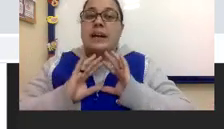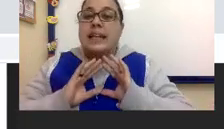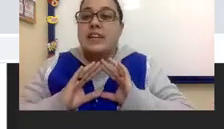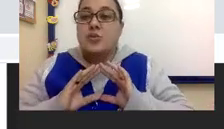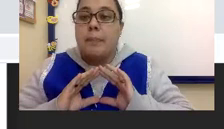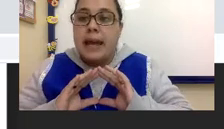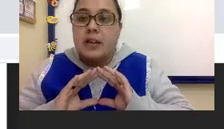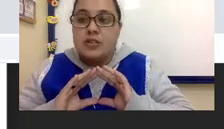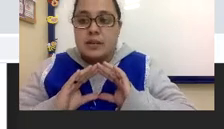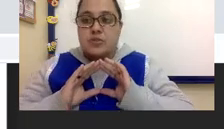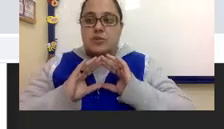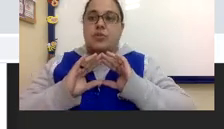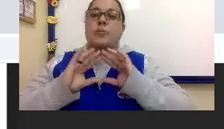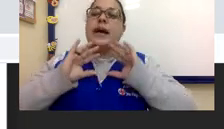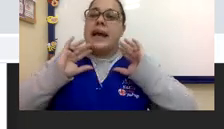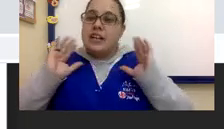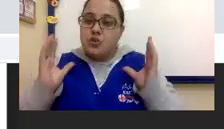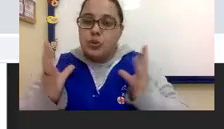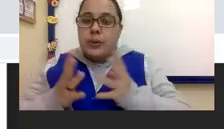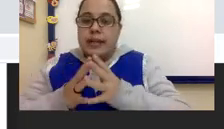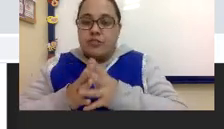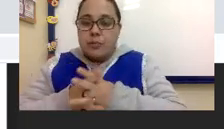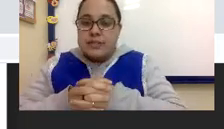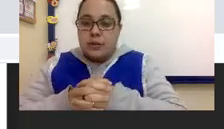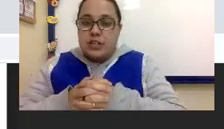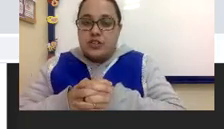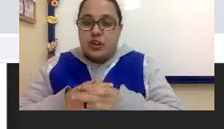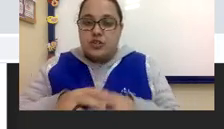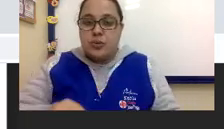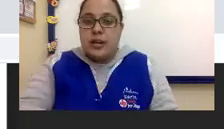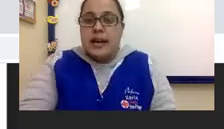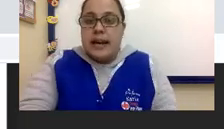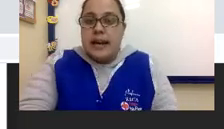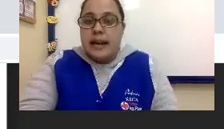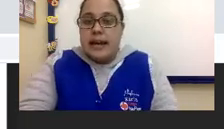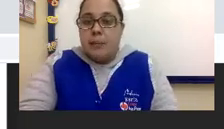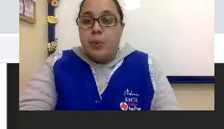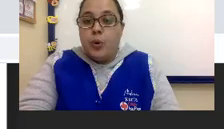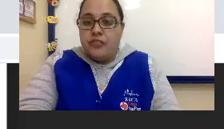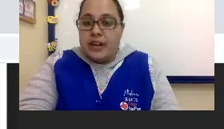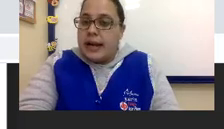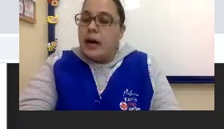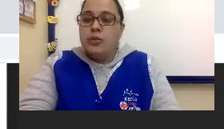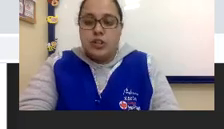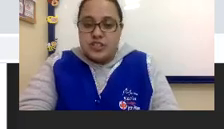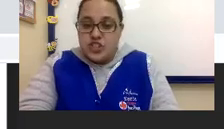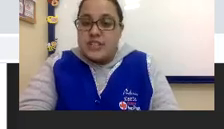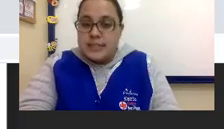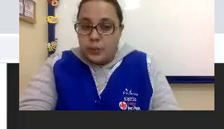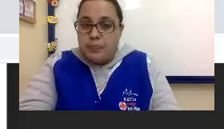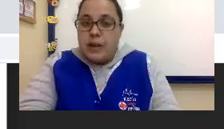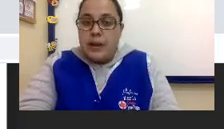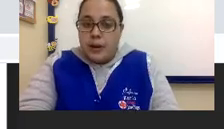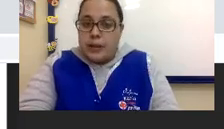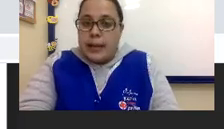são as bactérias do bem que nós temos no nosso corpo, elas ajudam aí na formação desse nosso bolo fecal, da nossa